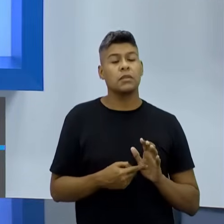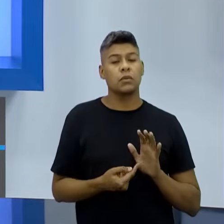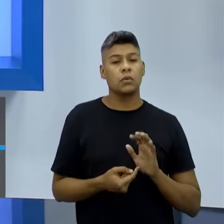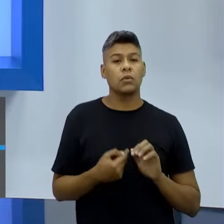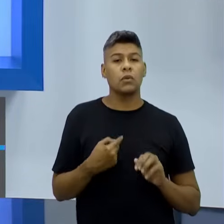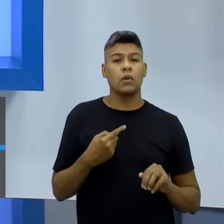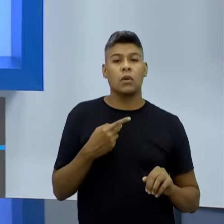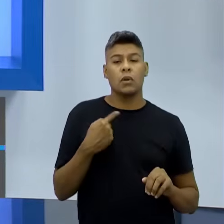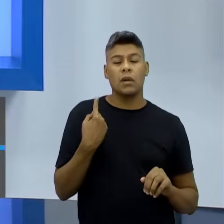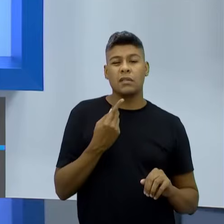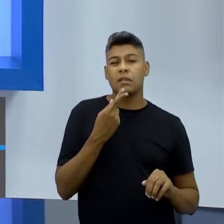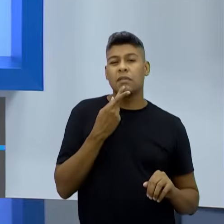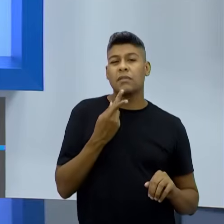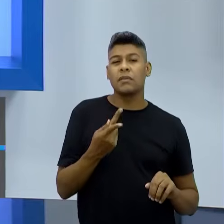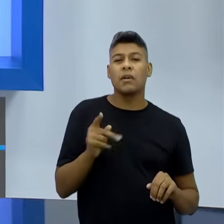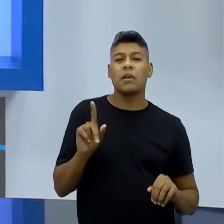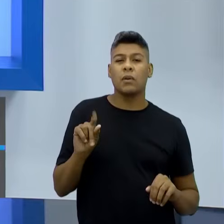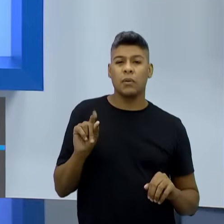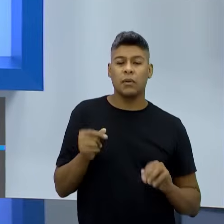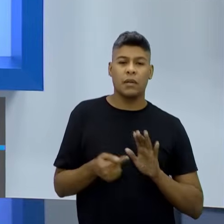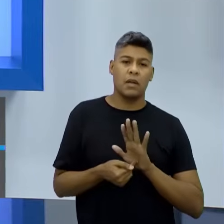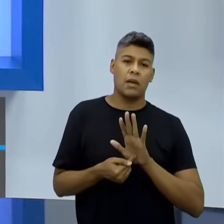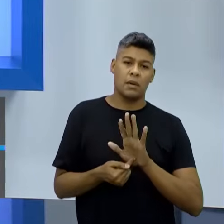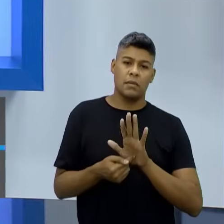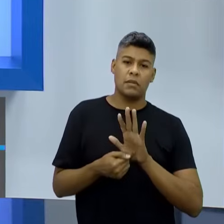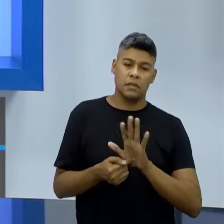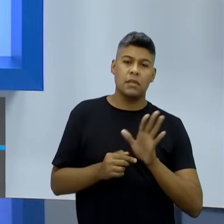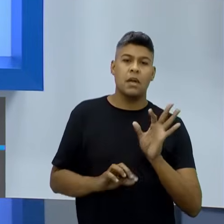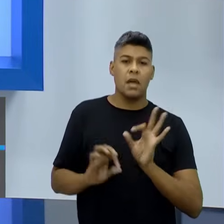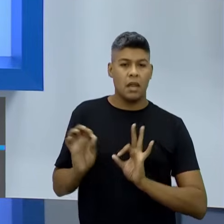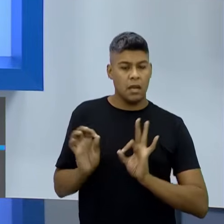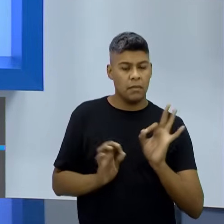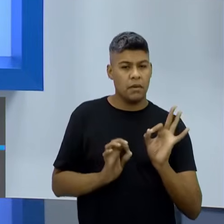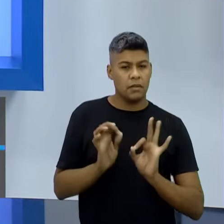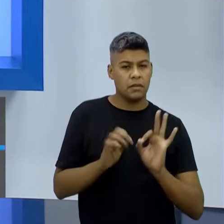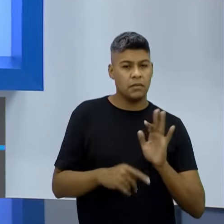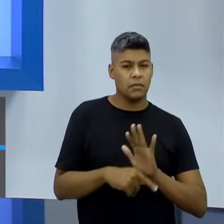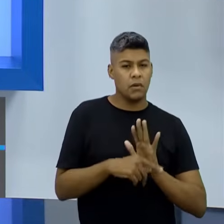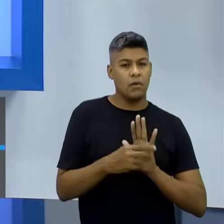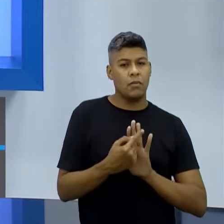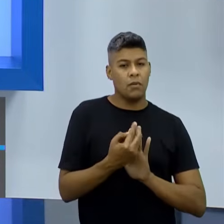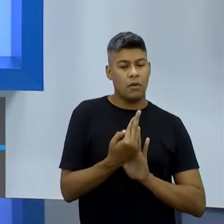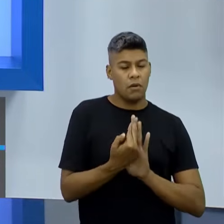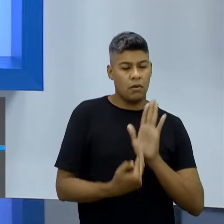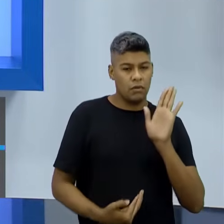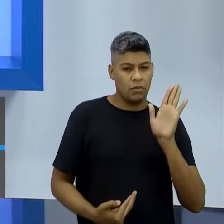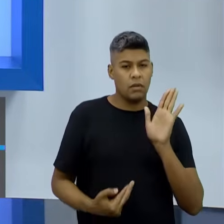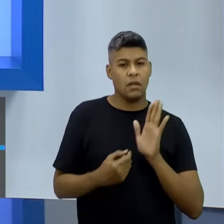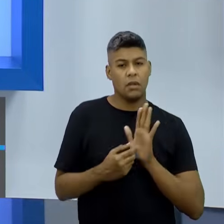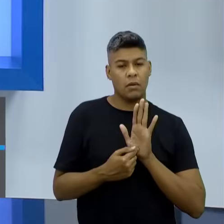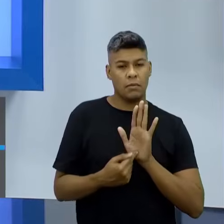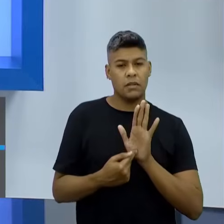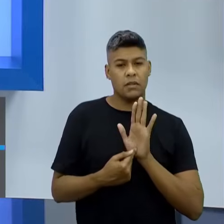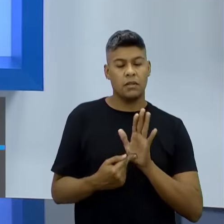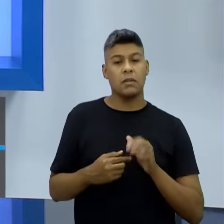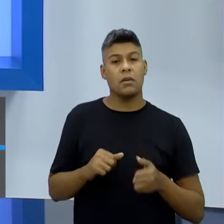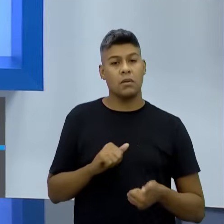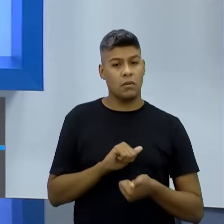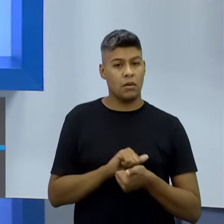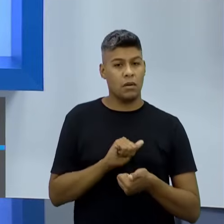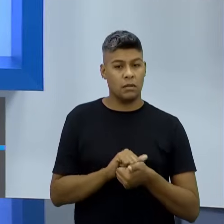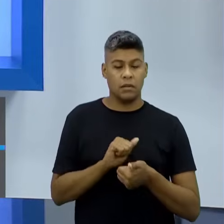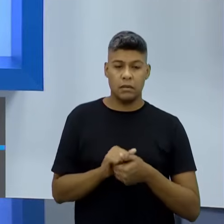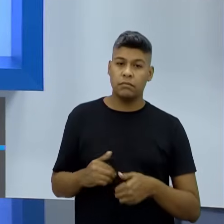quando ele falou a respeito da apresentação e elaboração de um roteiro de apresentação de qualidade. Claro, né, que aí